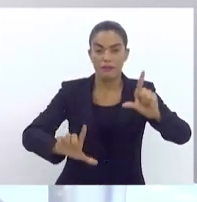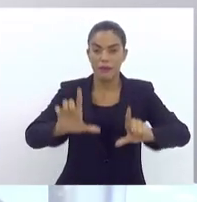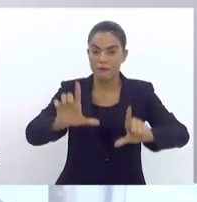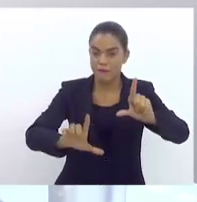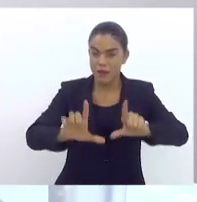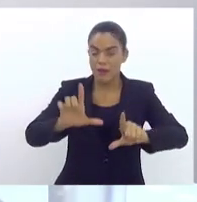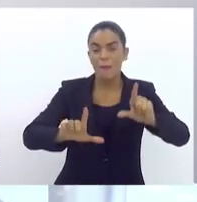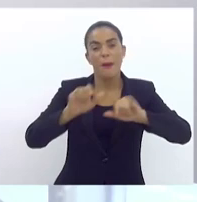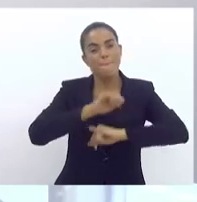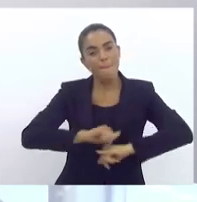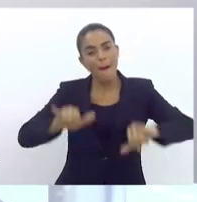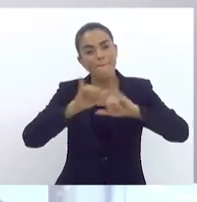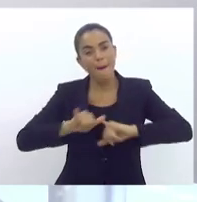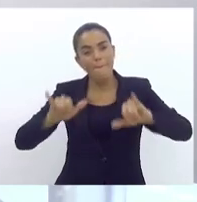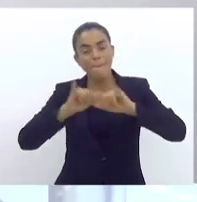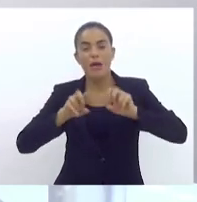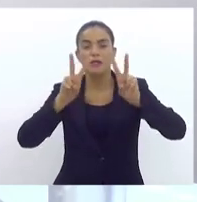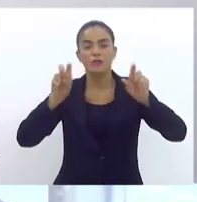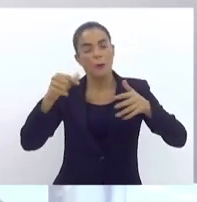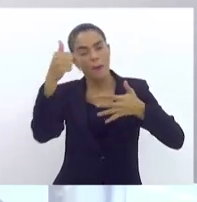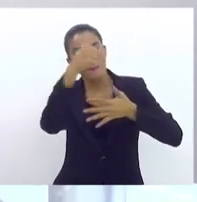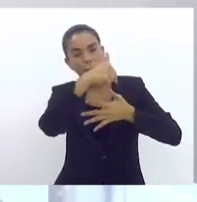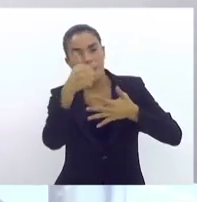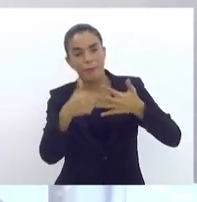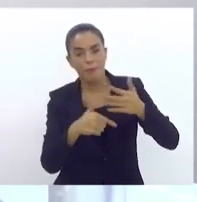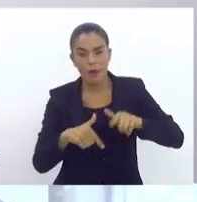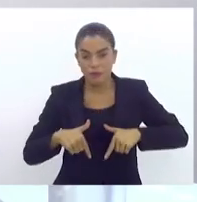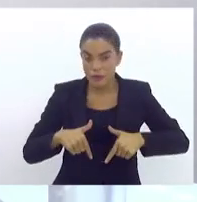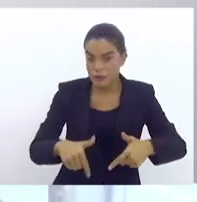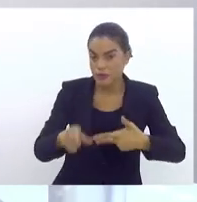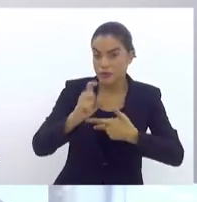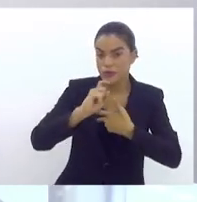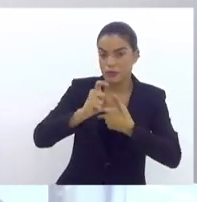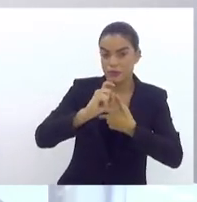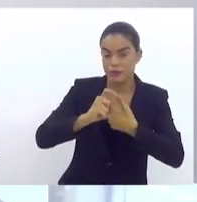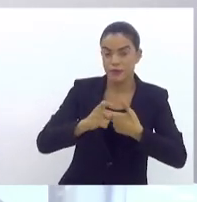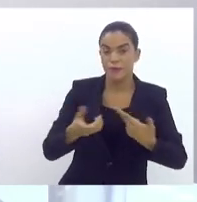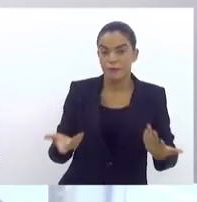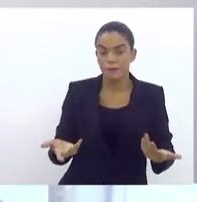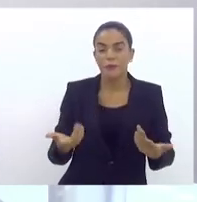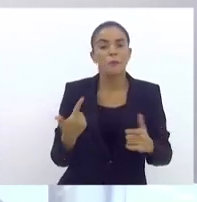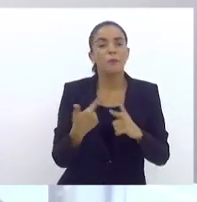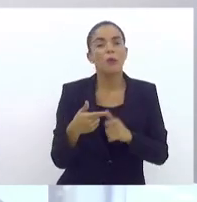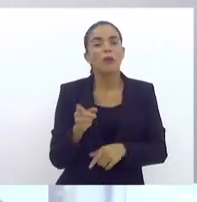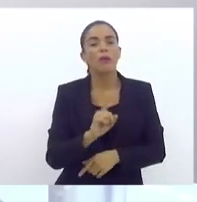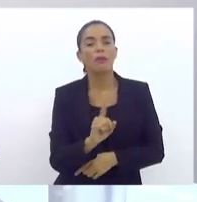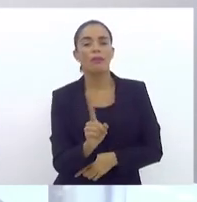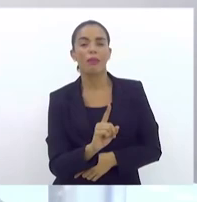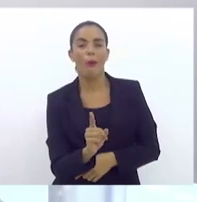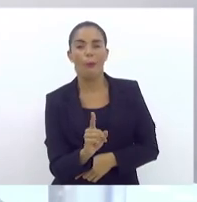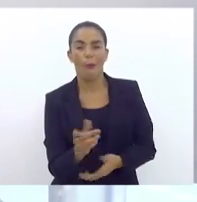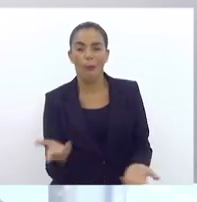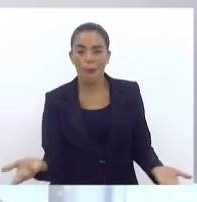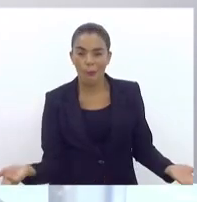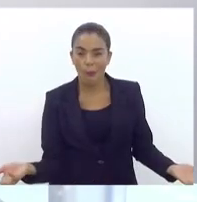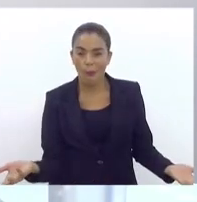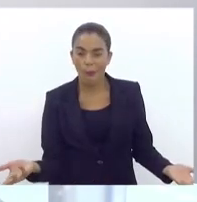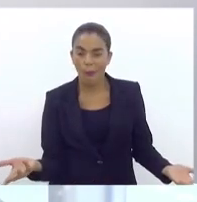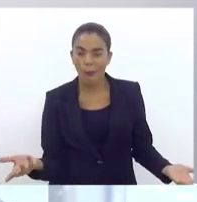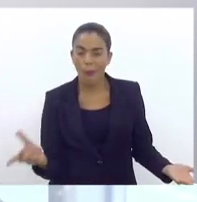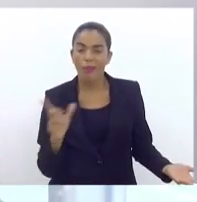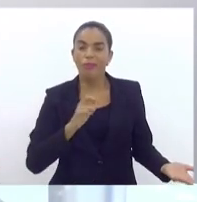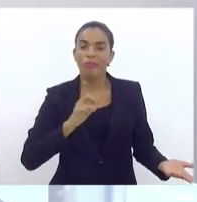das ações do executivo né porque não daquele bolo